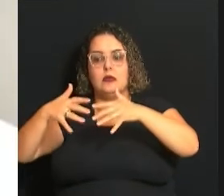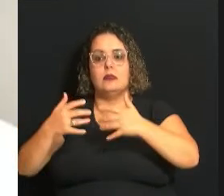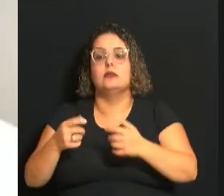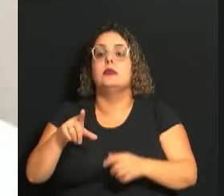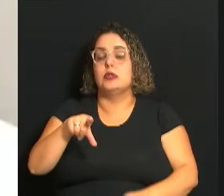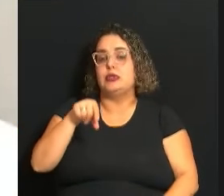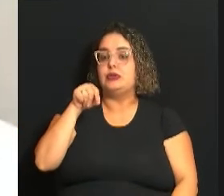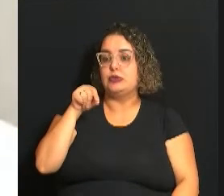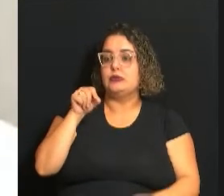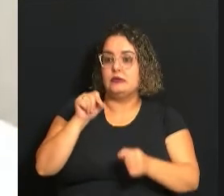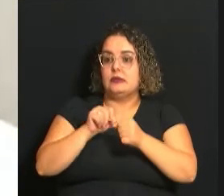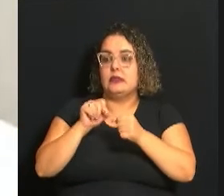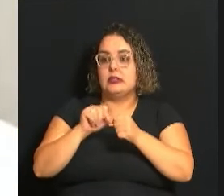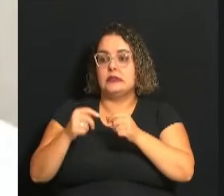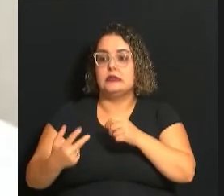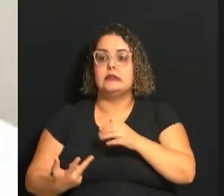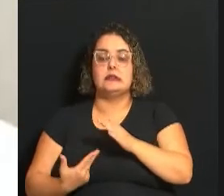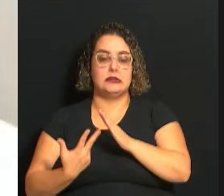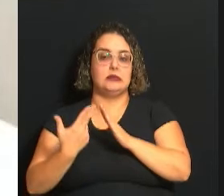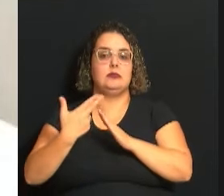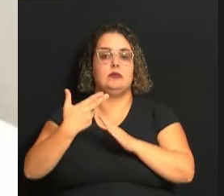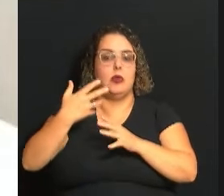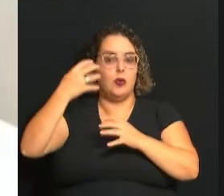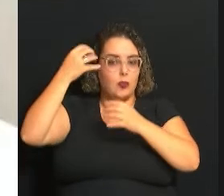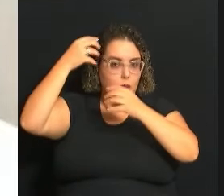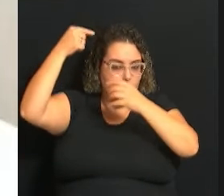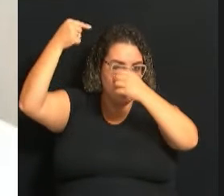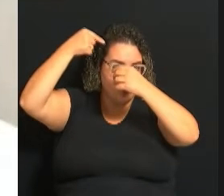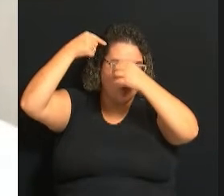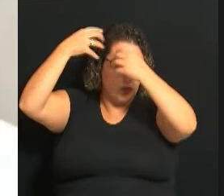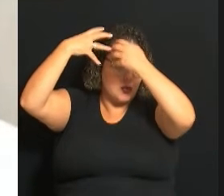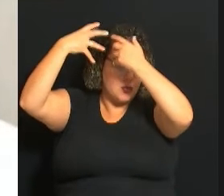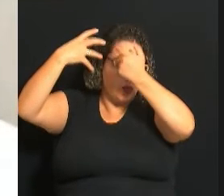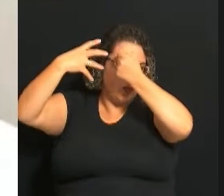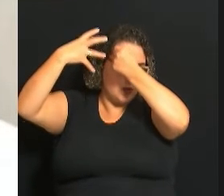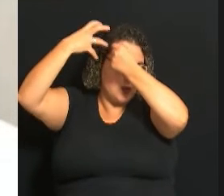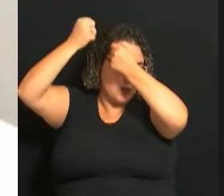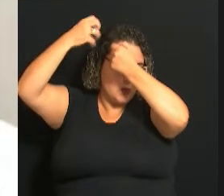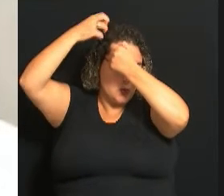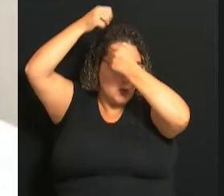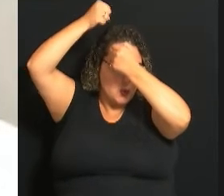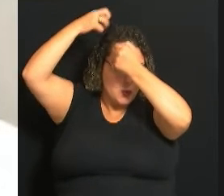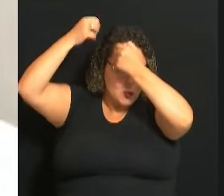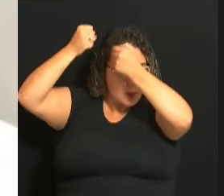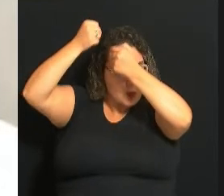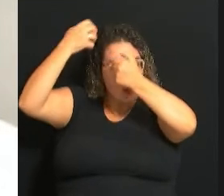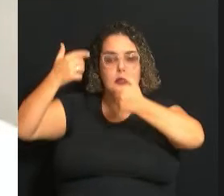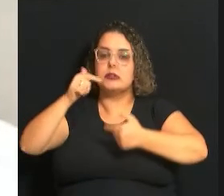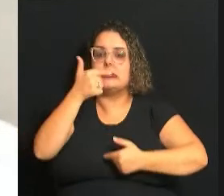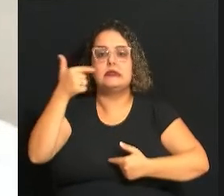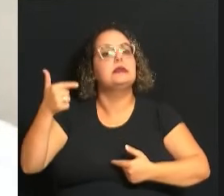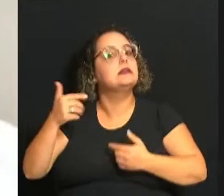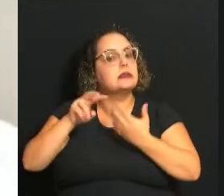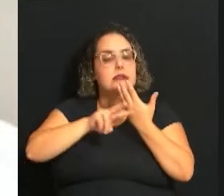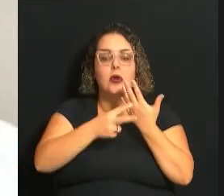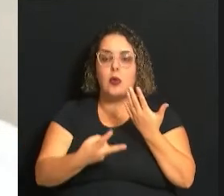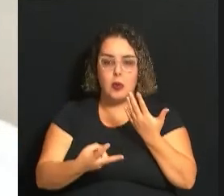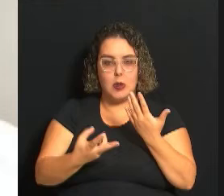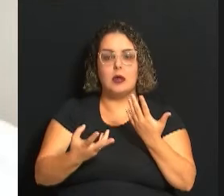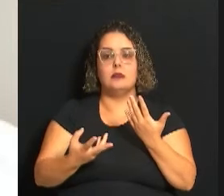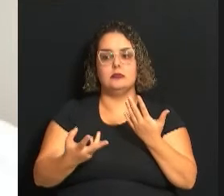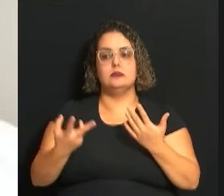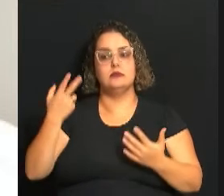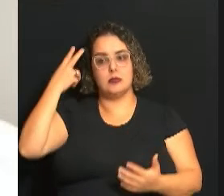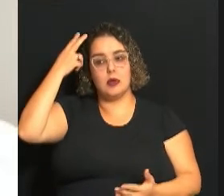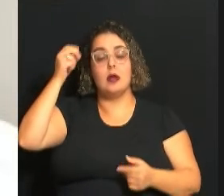a cirurgia, remover o máximo que ele conseguisse sem me deixar sequelas, né? Em cirurgia foram feitos já alguns